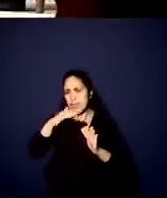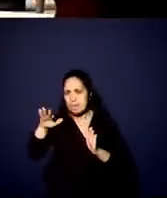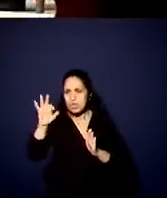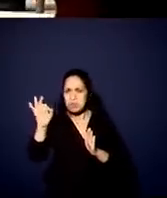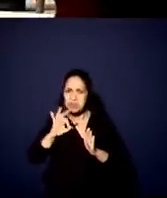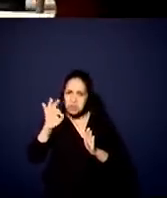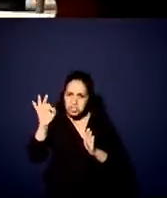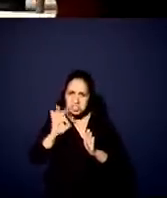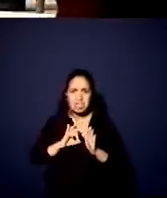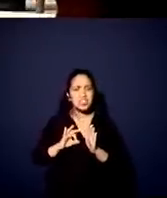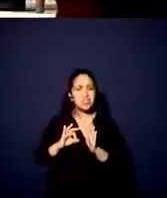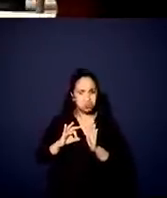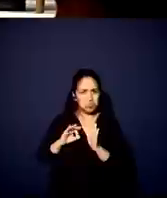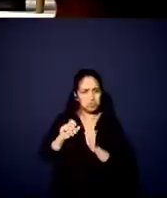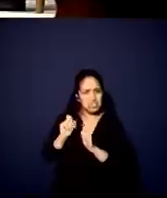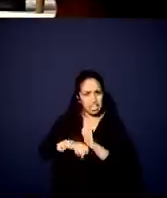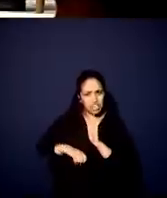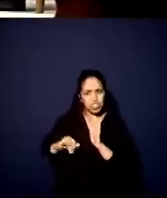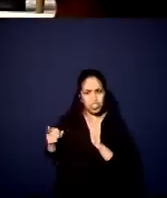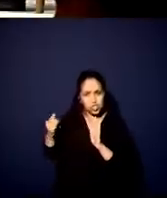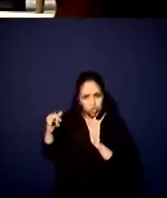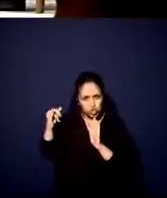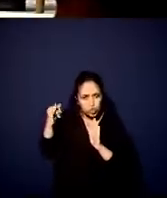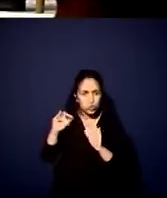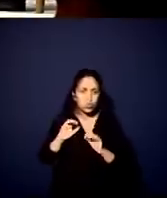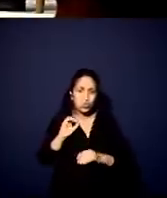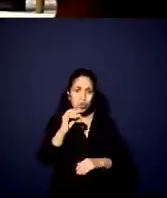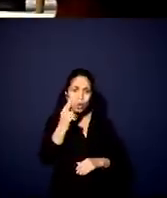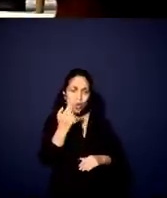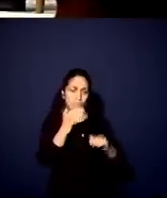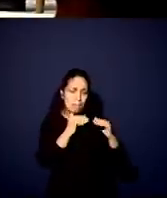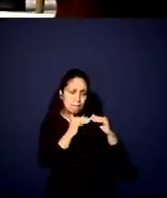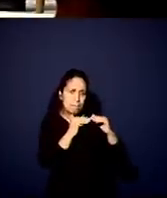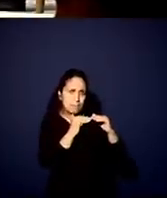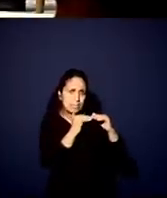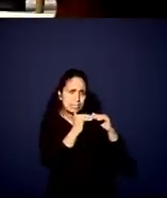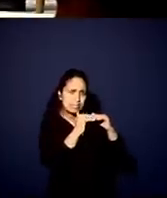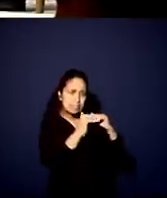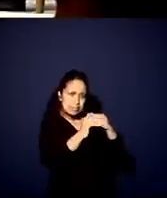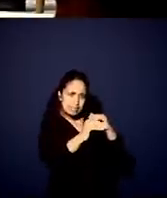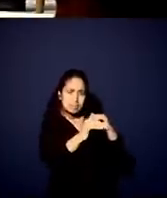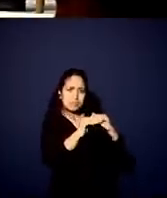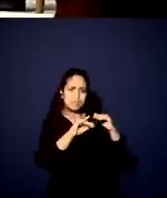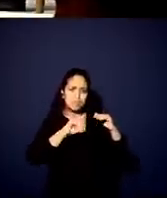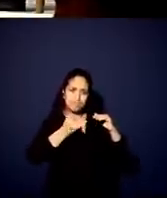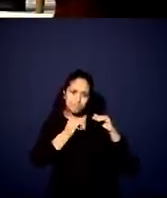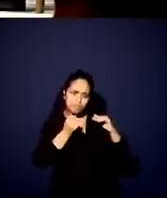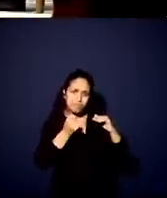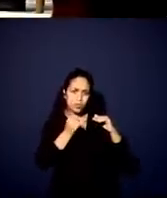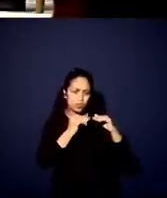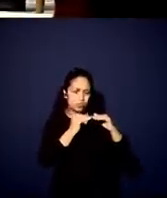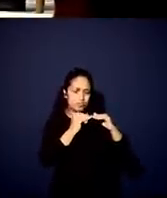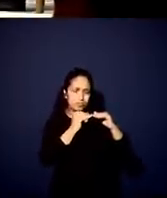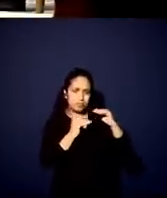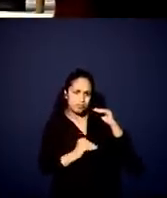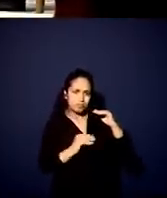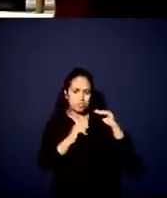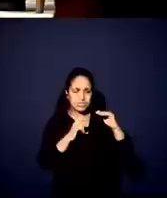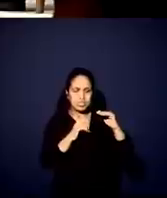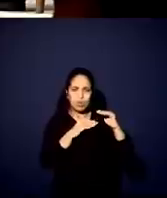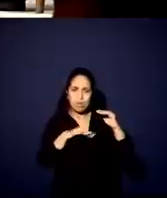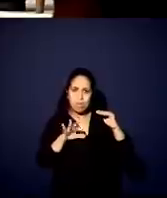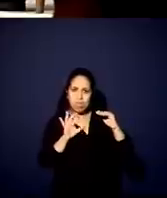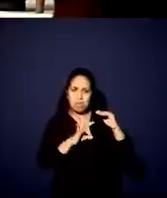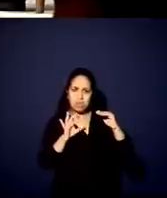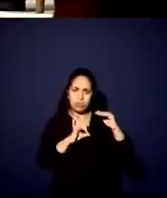cento a taxa de juros ele também tem Alternativa de manter a taxa de juros parada eventualmente um pouco abaixo dos cinco e meio por